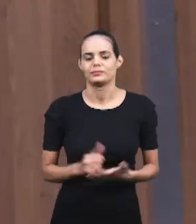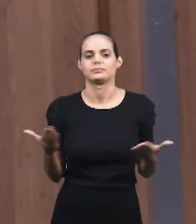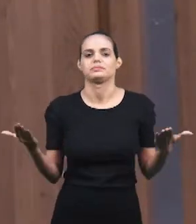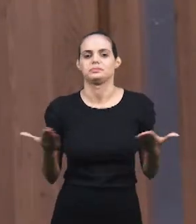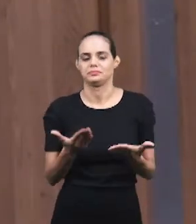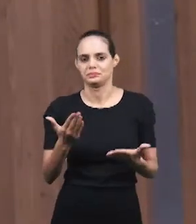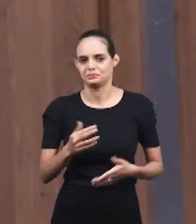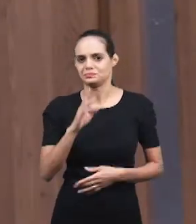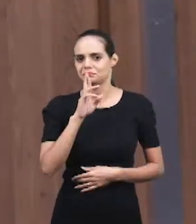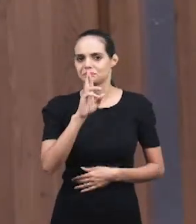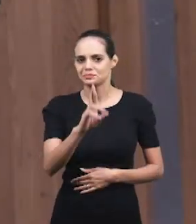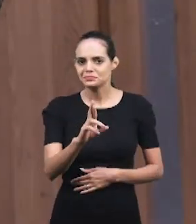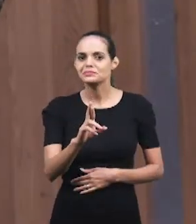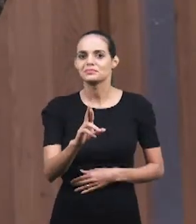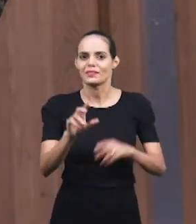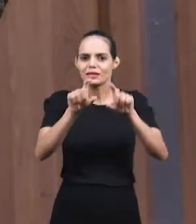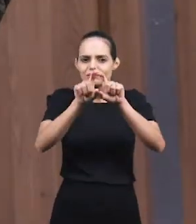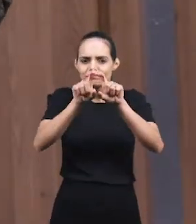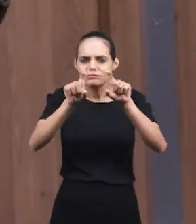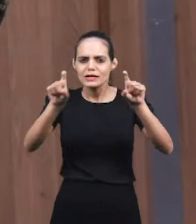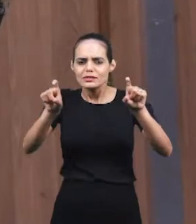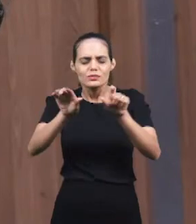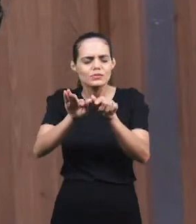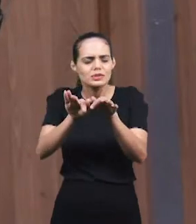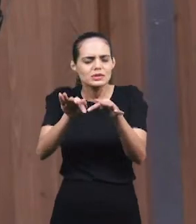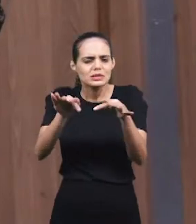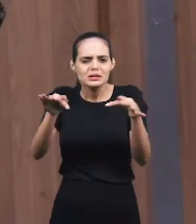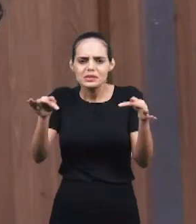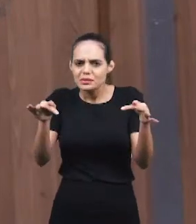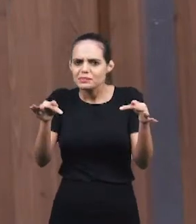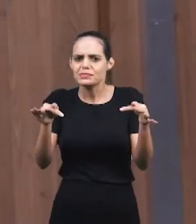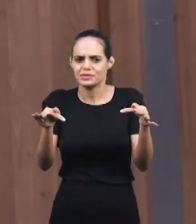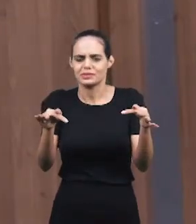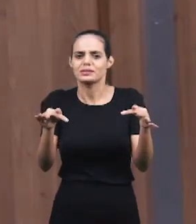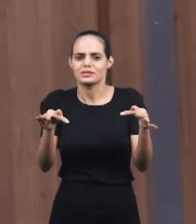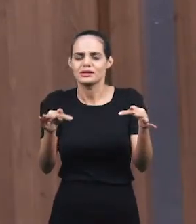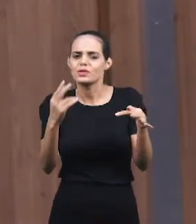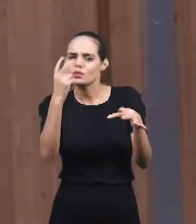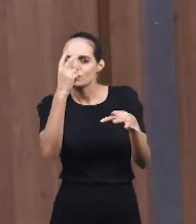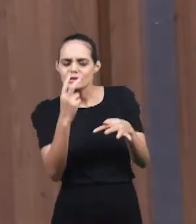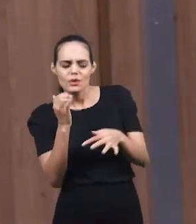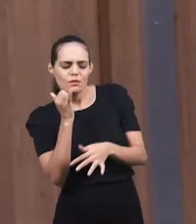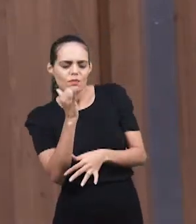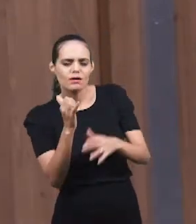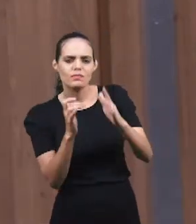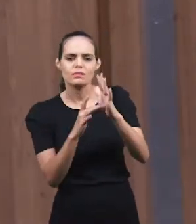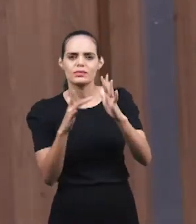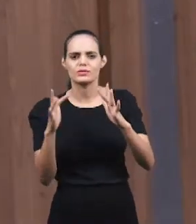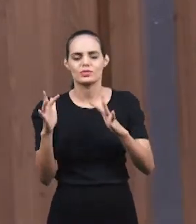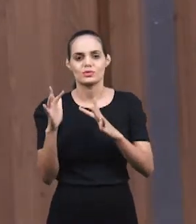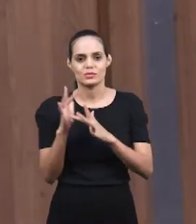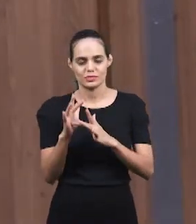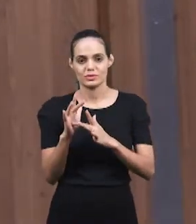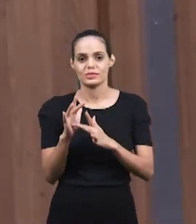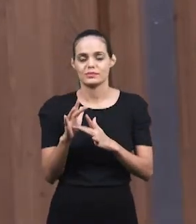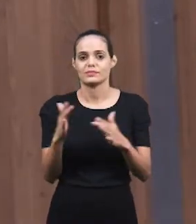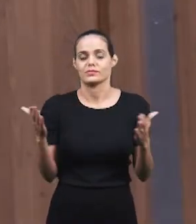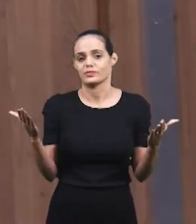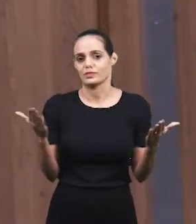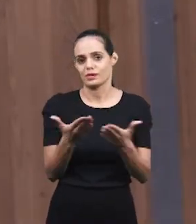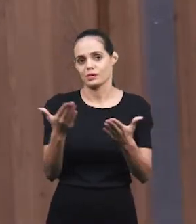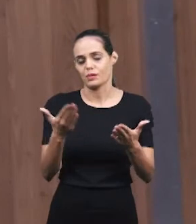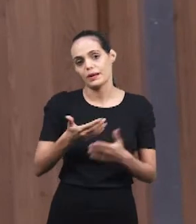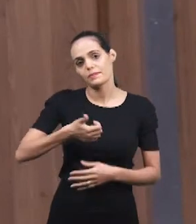agora responder qual foi a expressão de humildade ali e que expressão foi essa? Quem vai responder